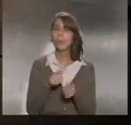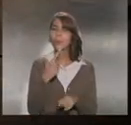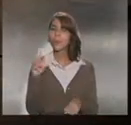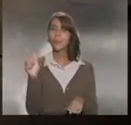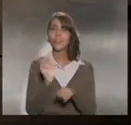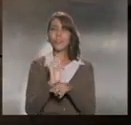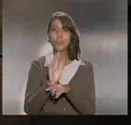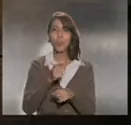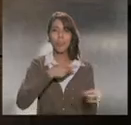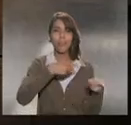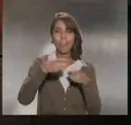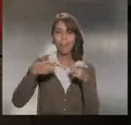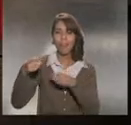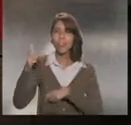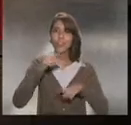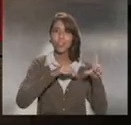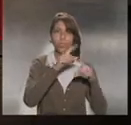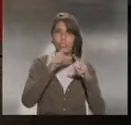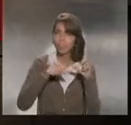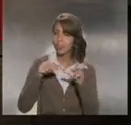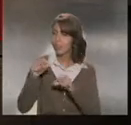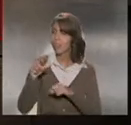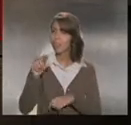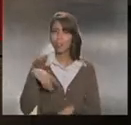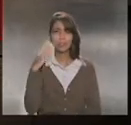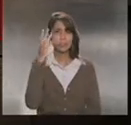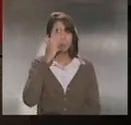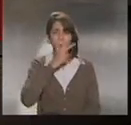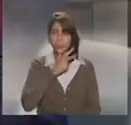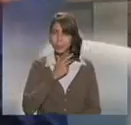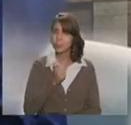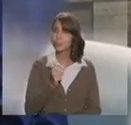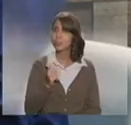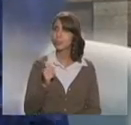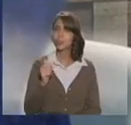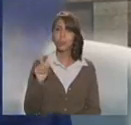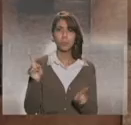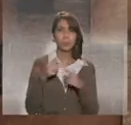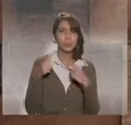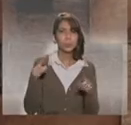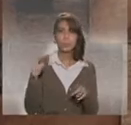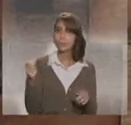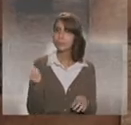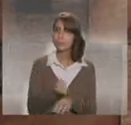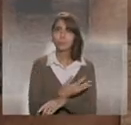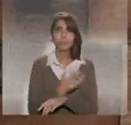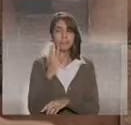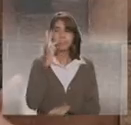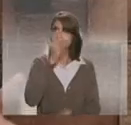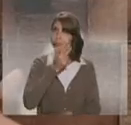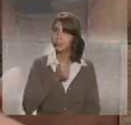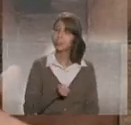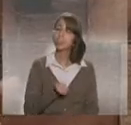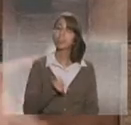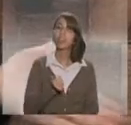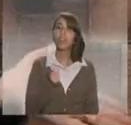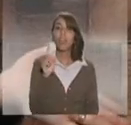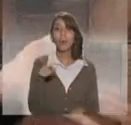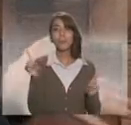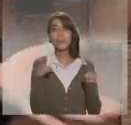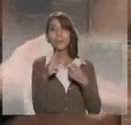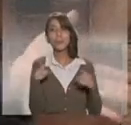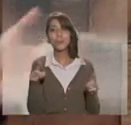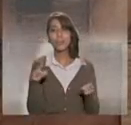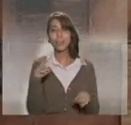guerra nas estrelas enfim são lindíssimos são obras de obras-primas obras queremos essa é a música clássica moderna